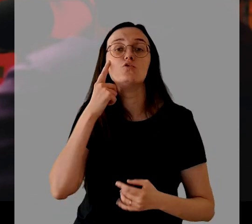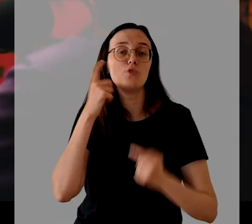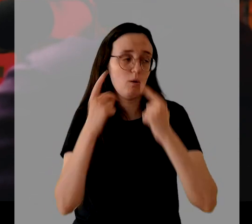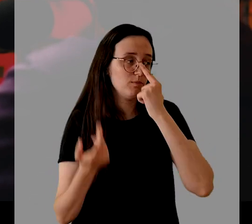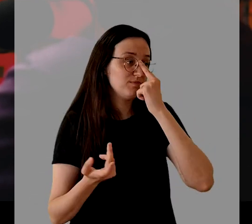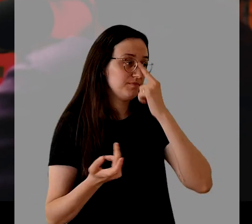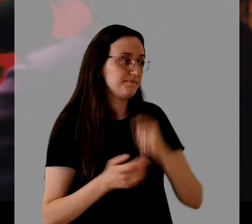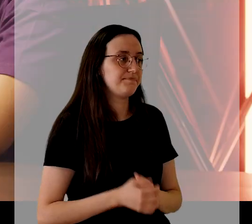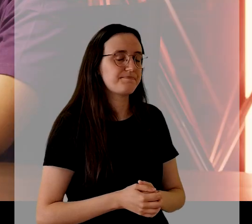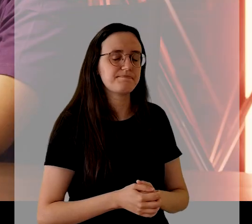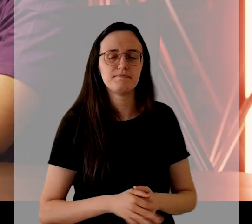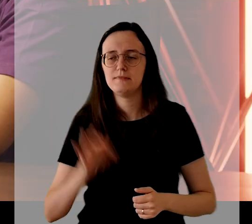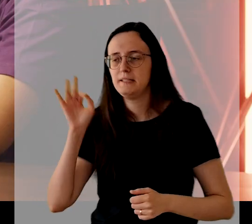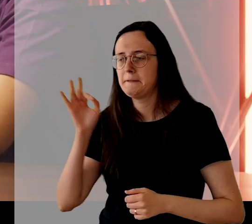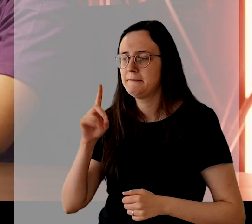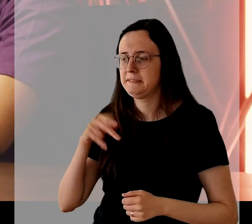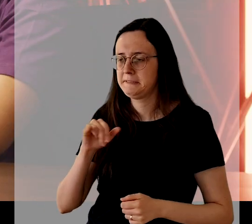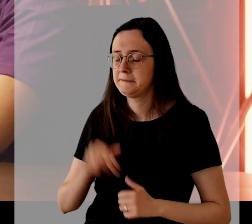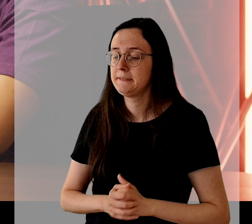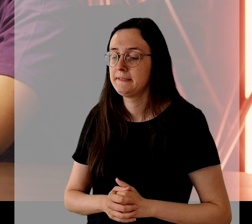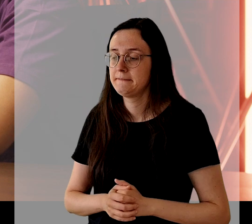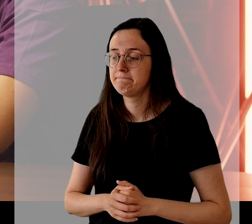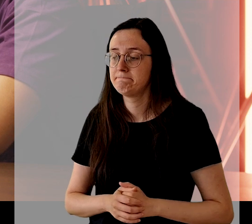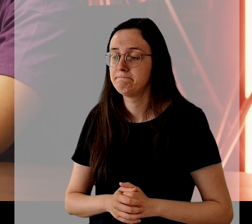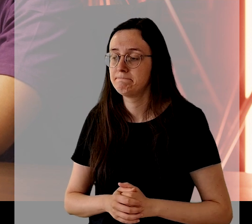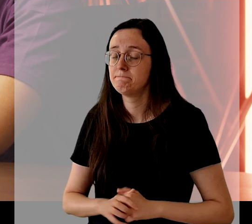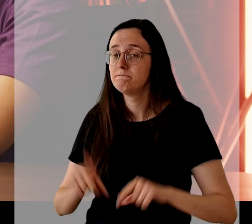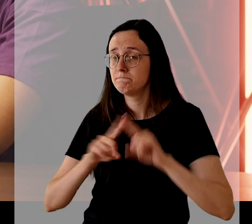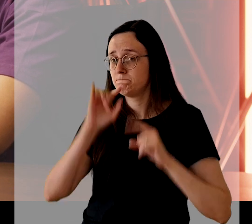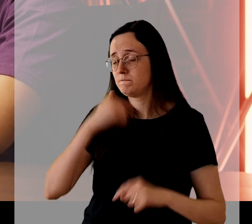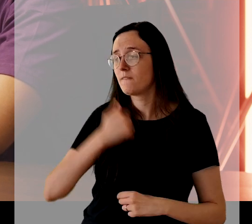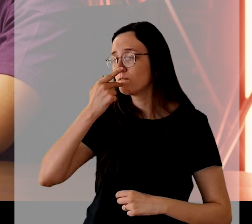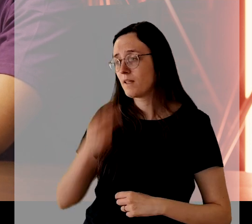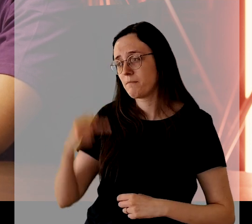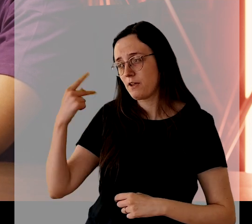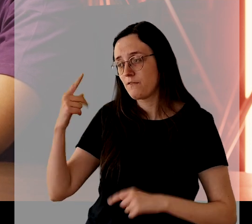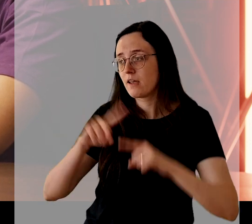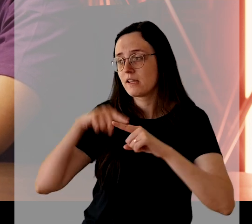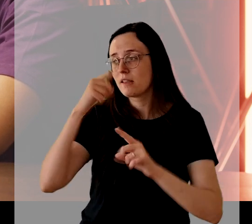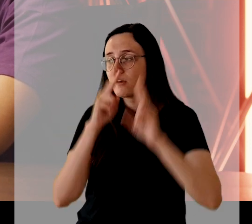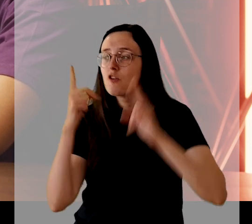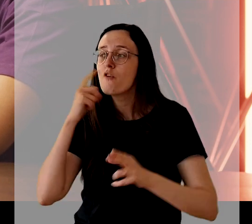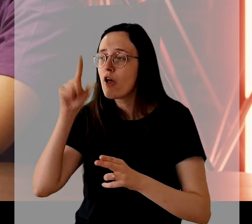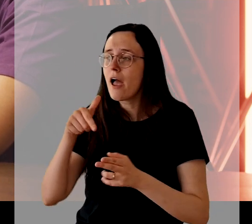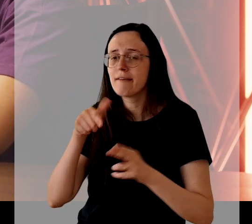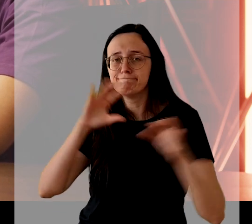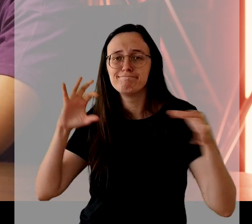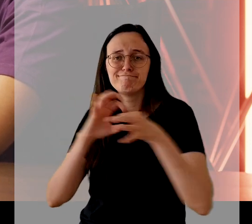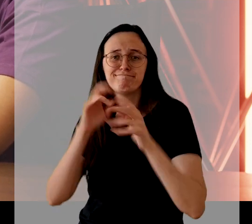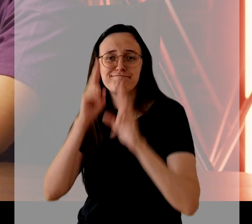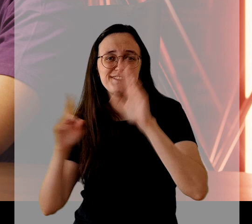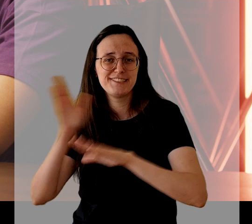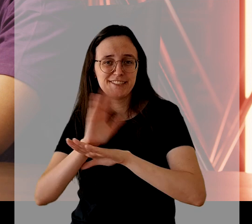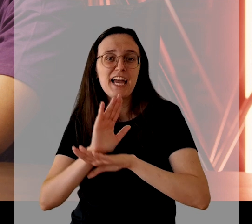que tem por trás do som. Certo, Dani. Então, mas se eu te falar que pós-produção de som começa com